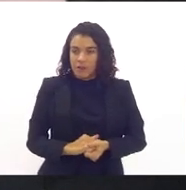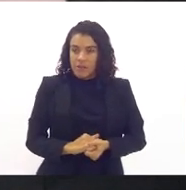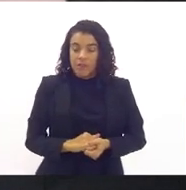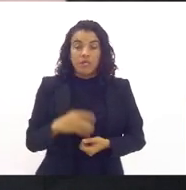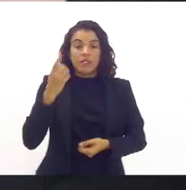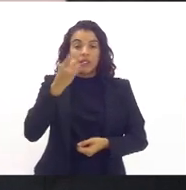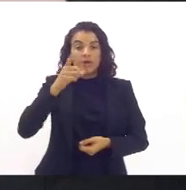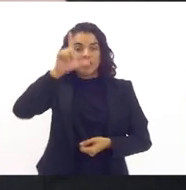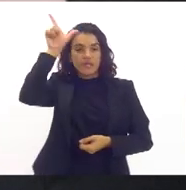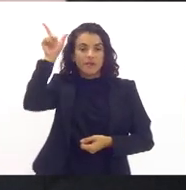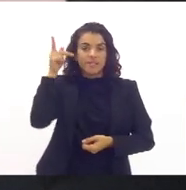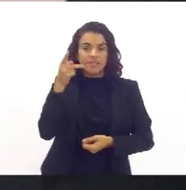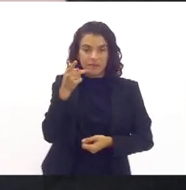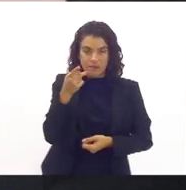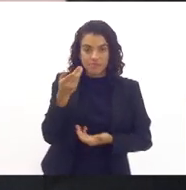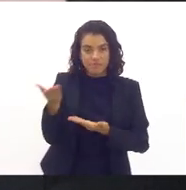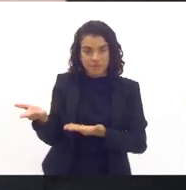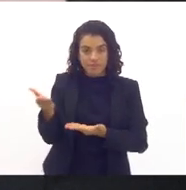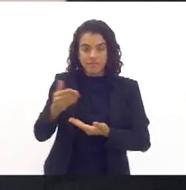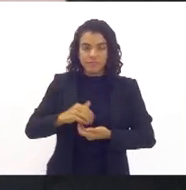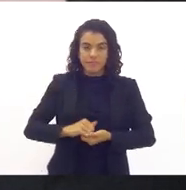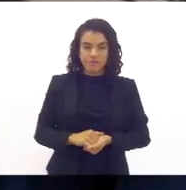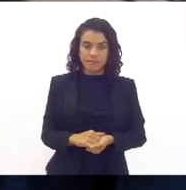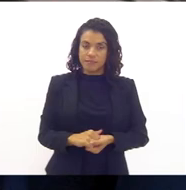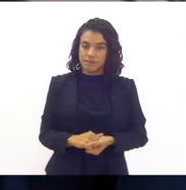Deputado Luiz Paulo.